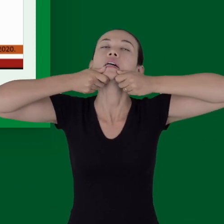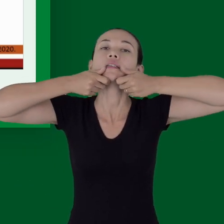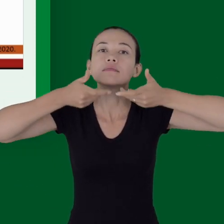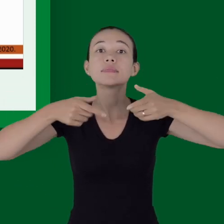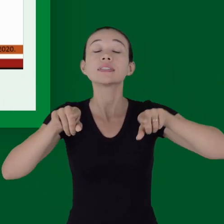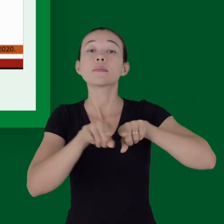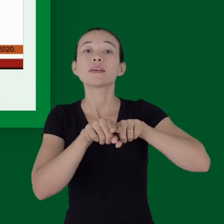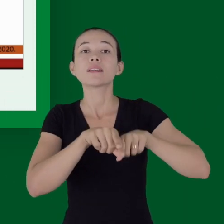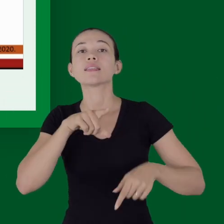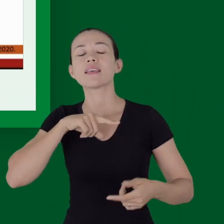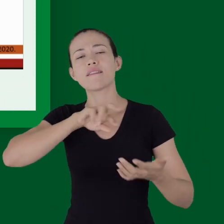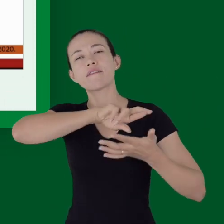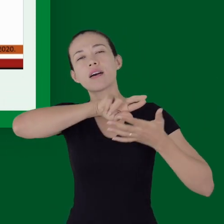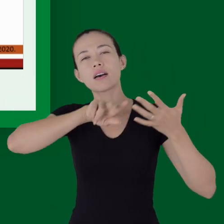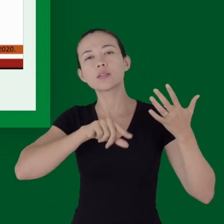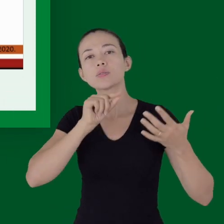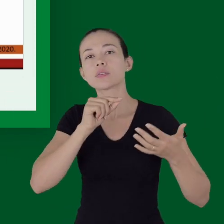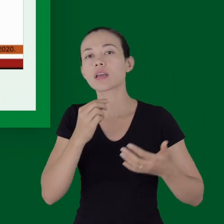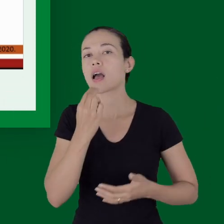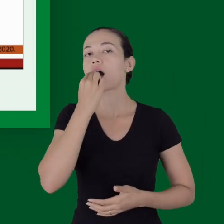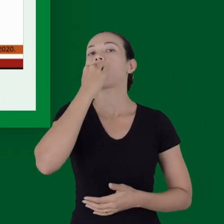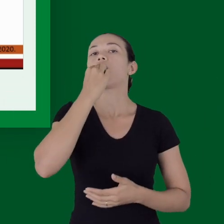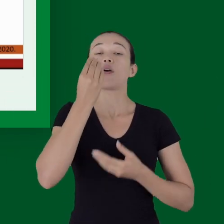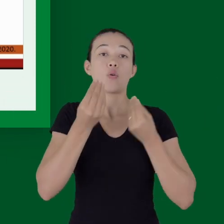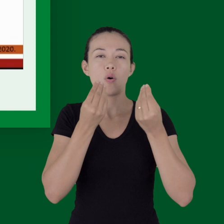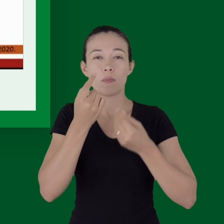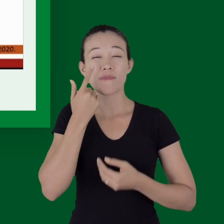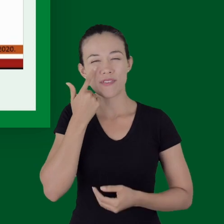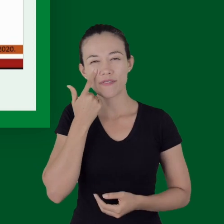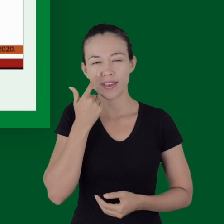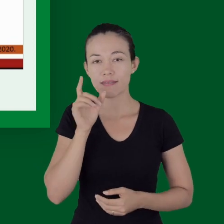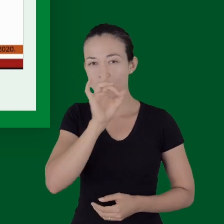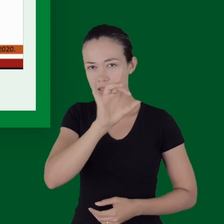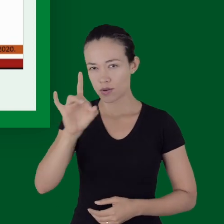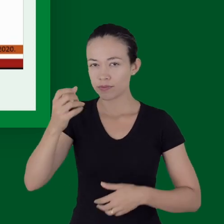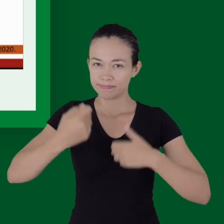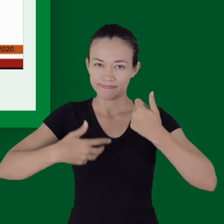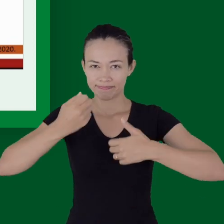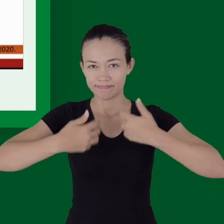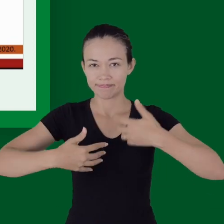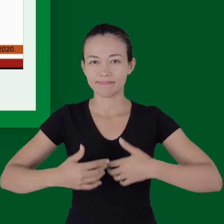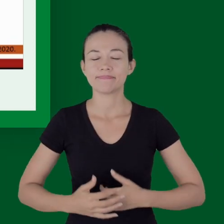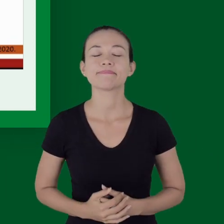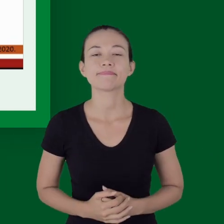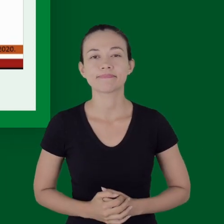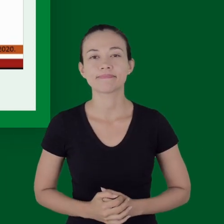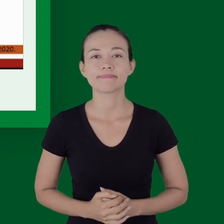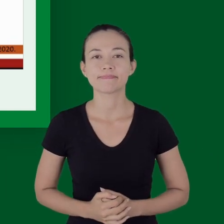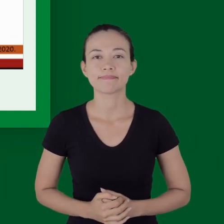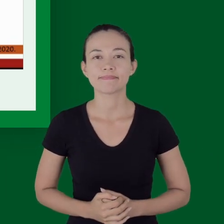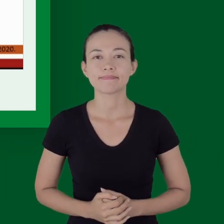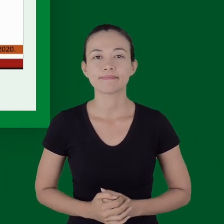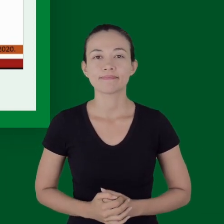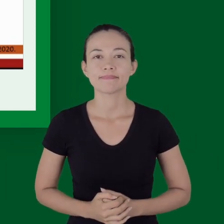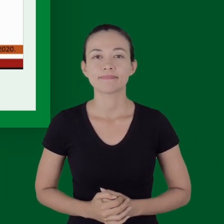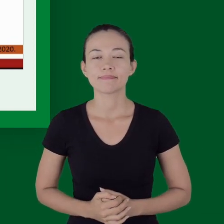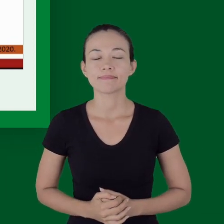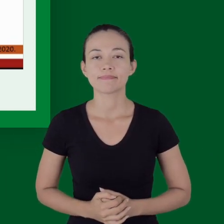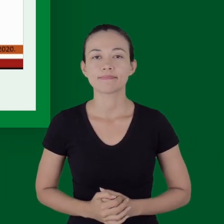suporte avançado, a gente vai ter os dispositivos de via aérea avançada. Eu vou falar detalhadamente agora acerca de cada um.